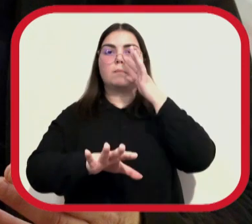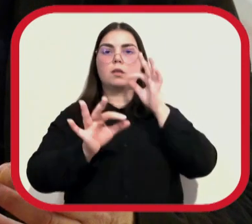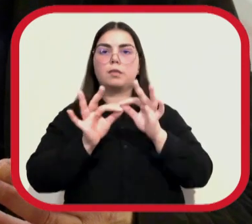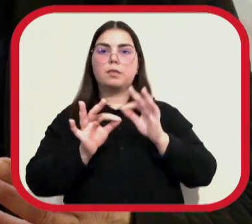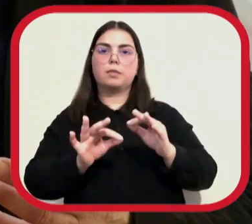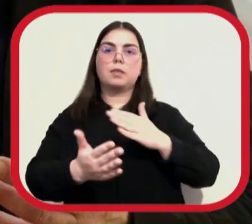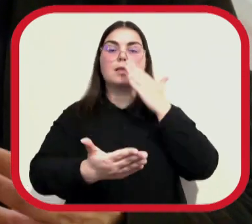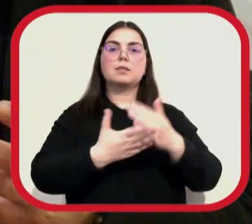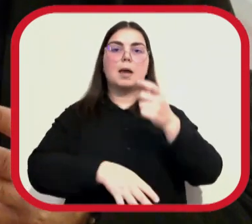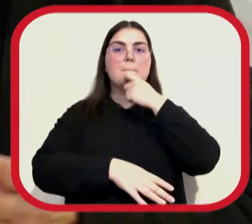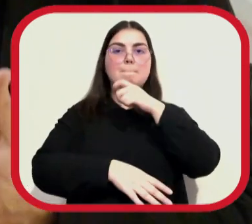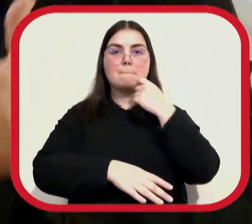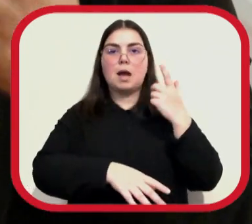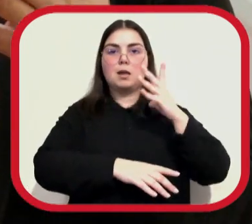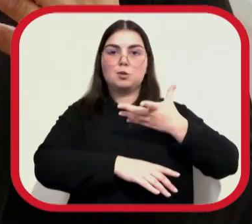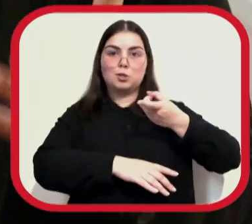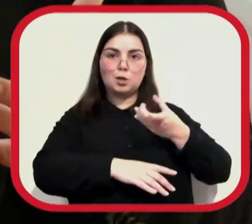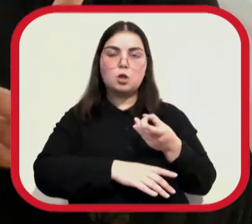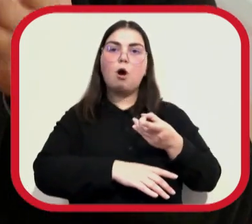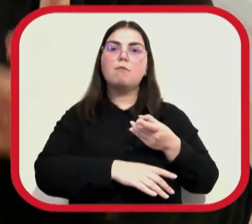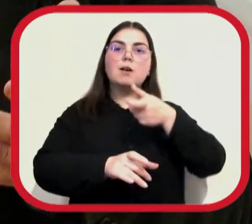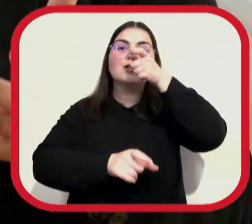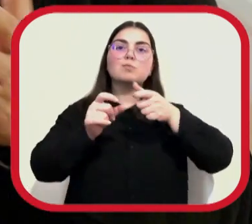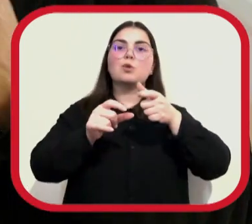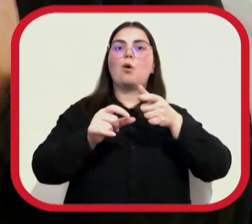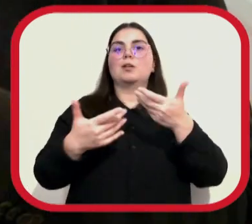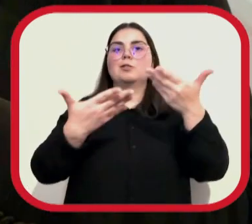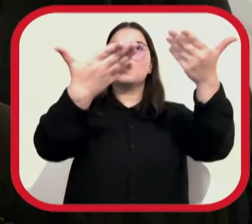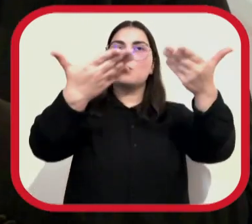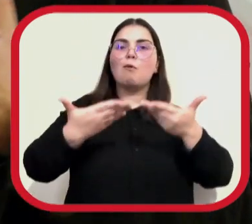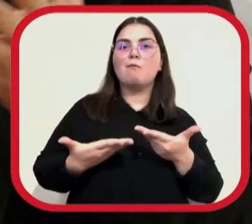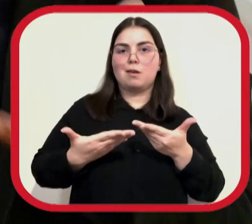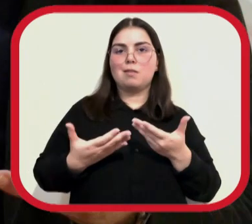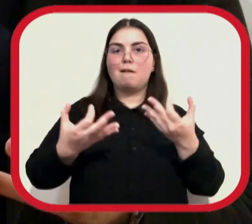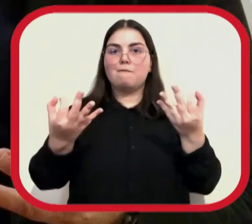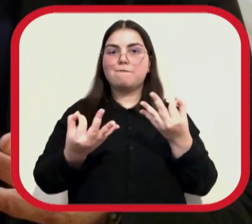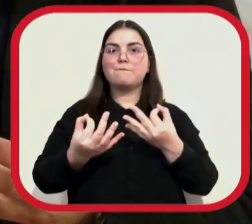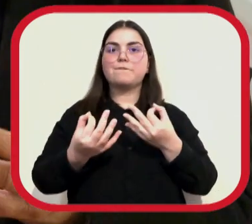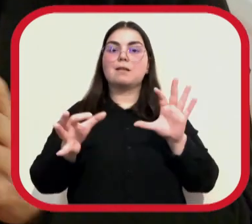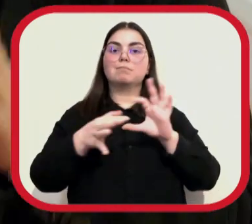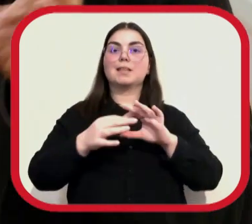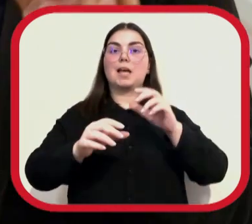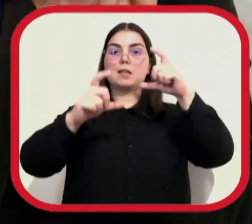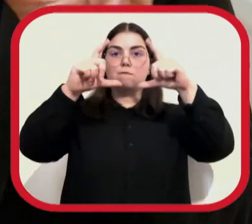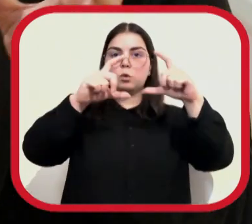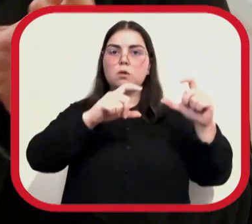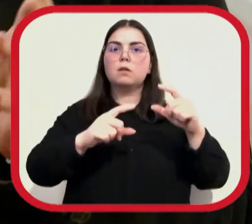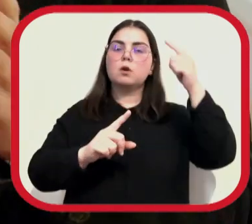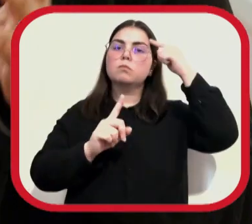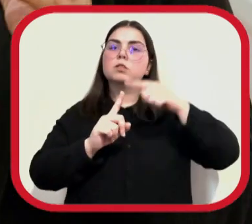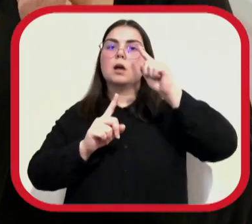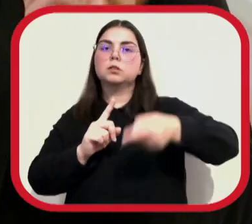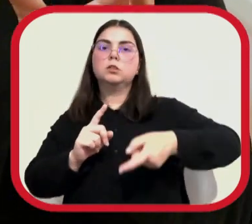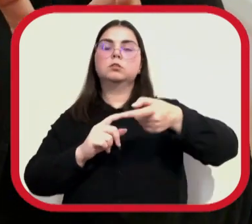dia 19 de maio, a qual convido todos a virem visitar, uma exposição fotográfica